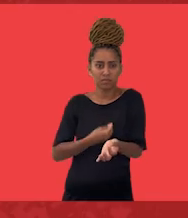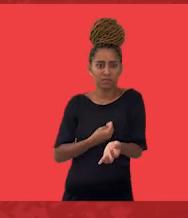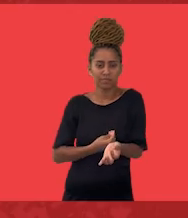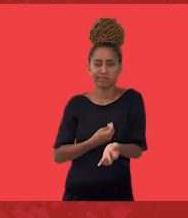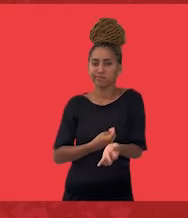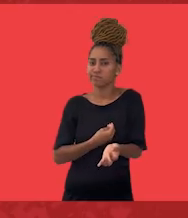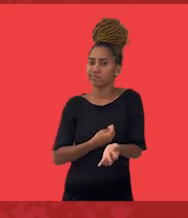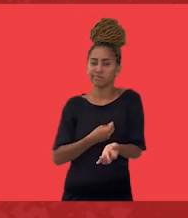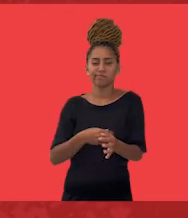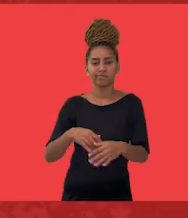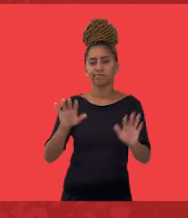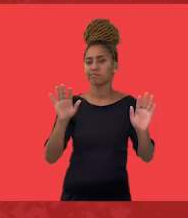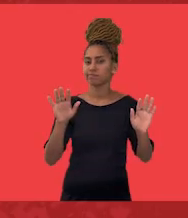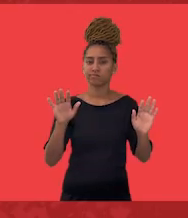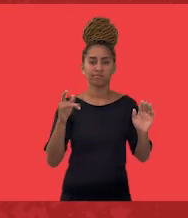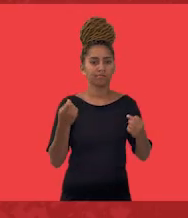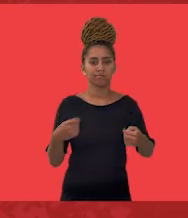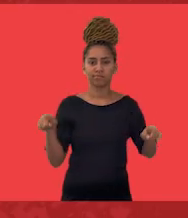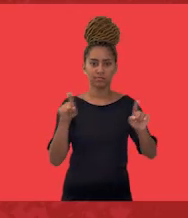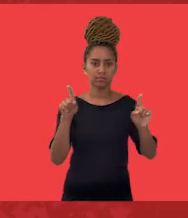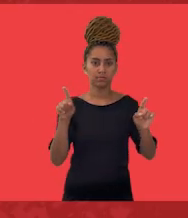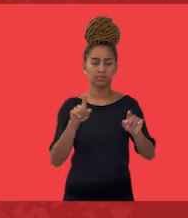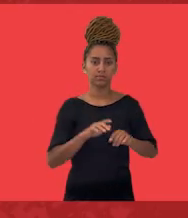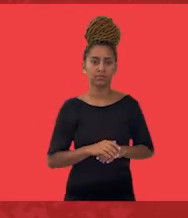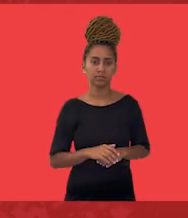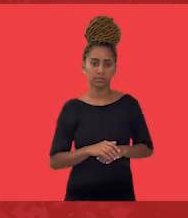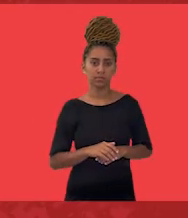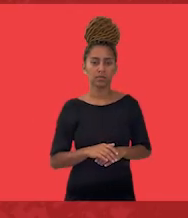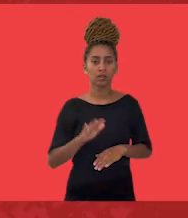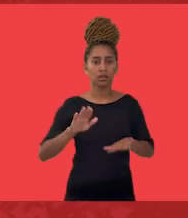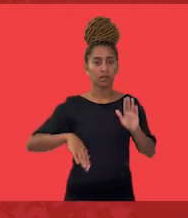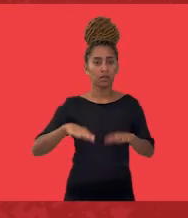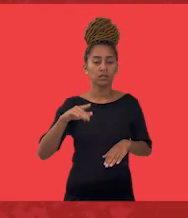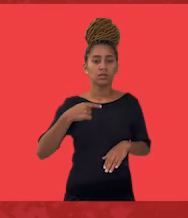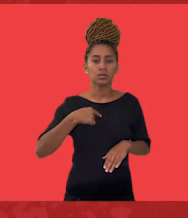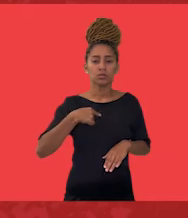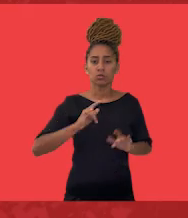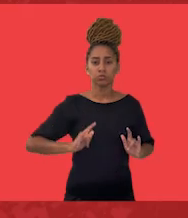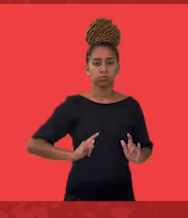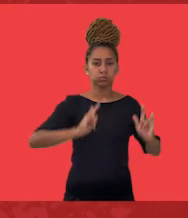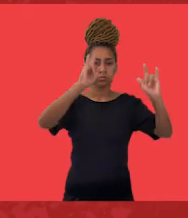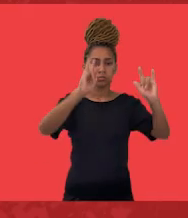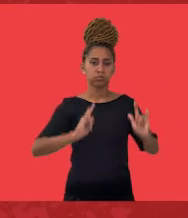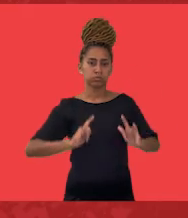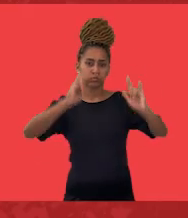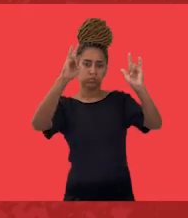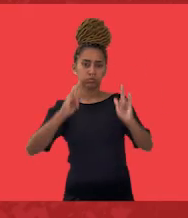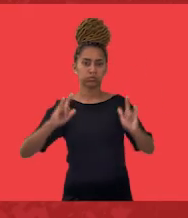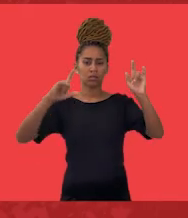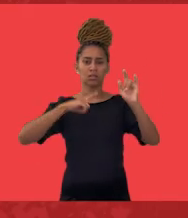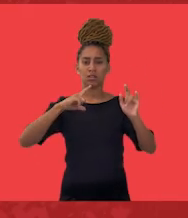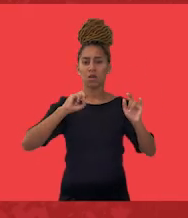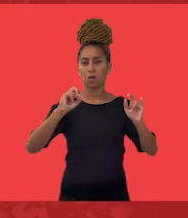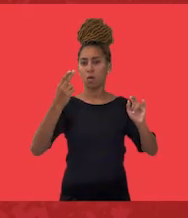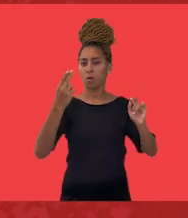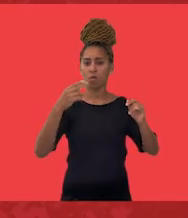cheiro iguala em sensação todos os seres. Um close desconcertante no rosto da